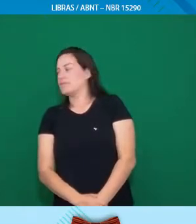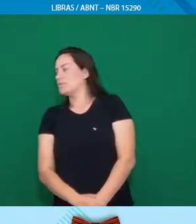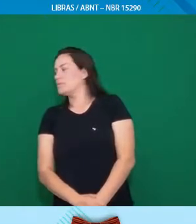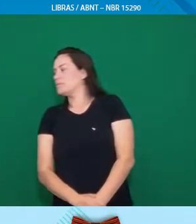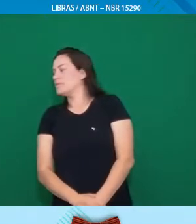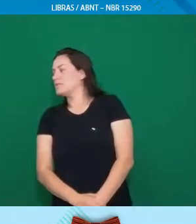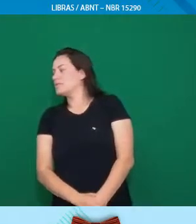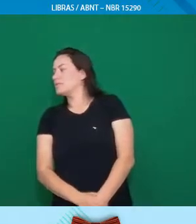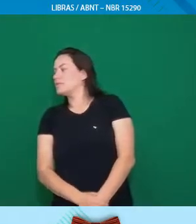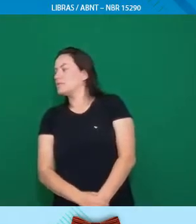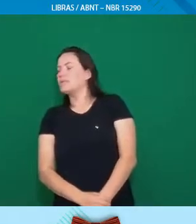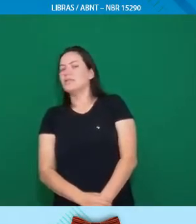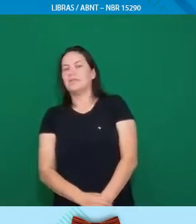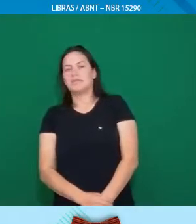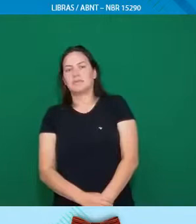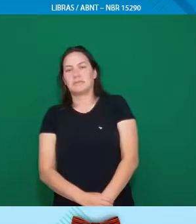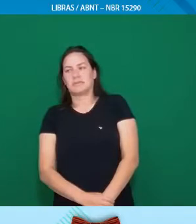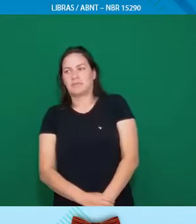bom